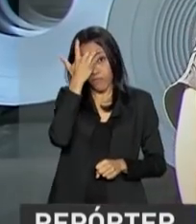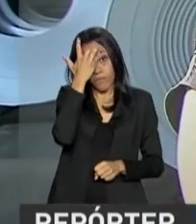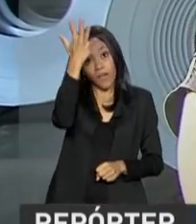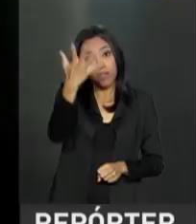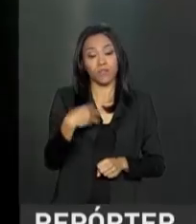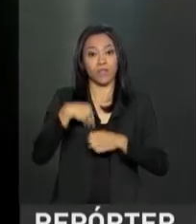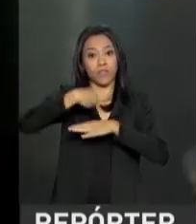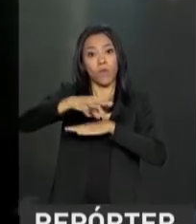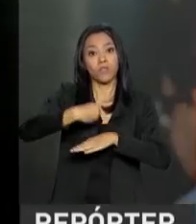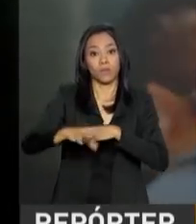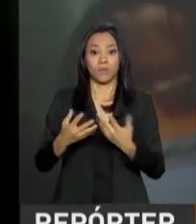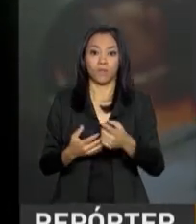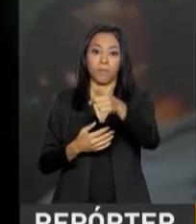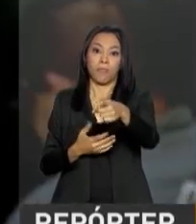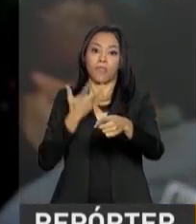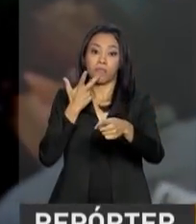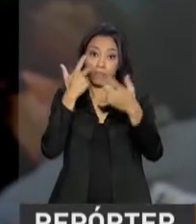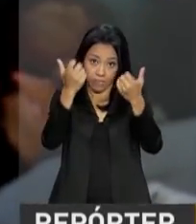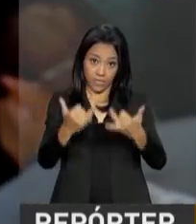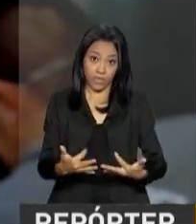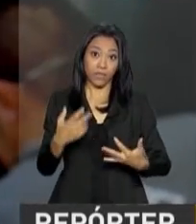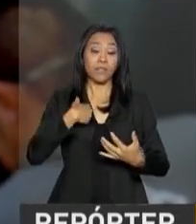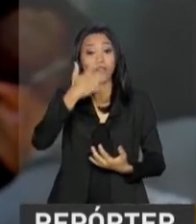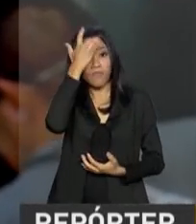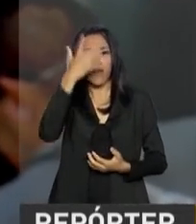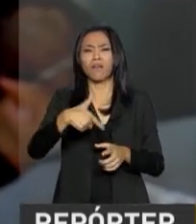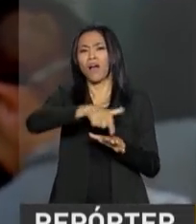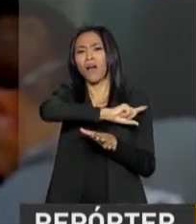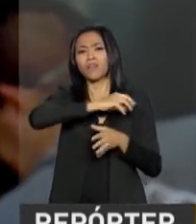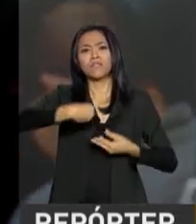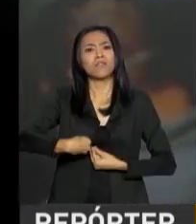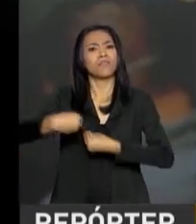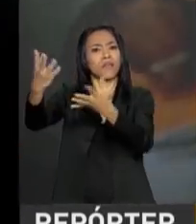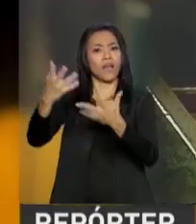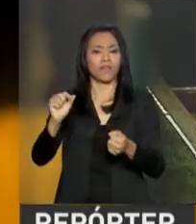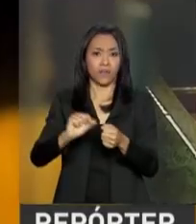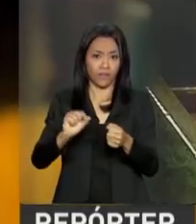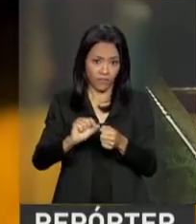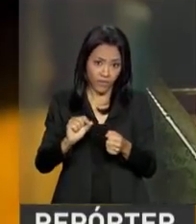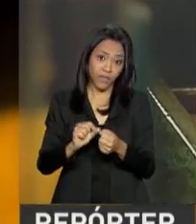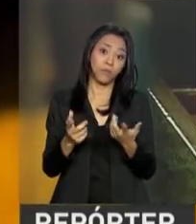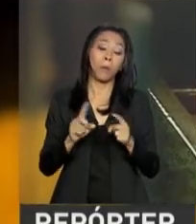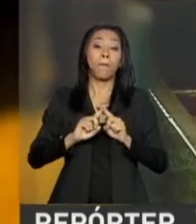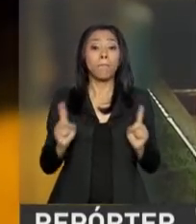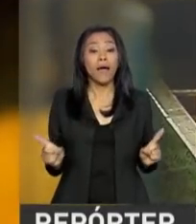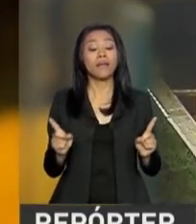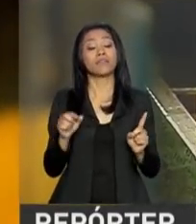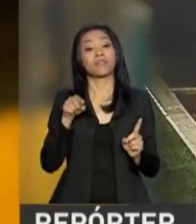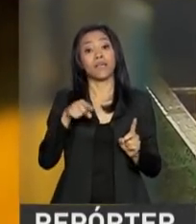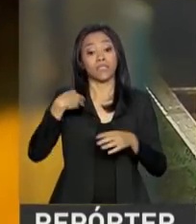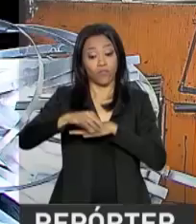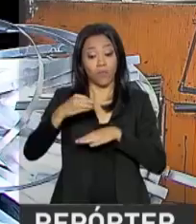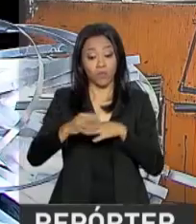dos dados vai facilitar porque o envio antigamente era feito mas a consolidação dessas